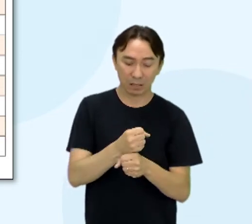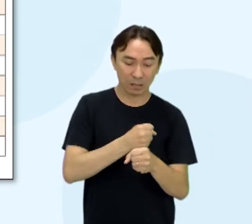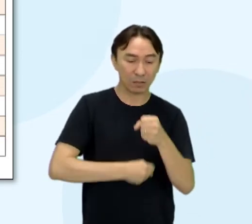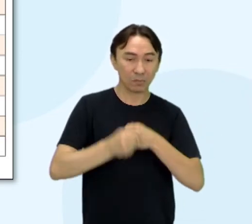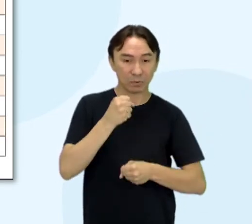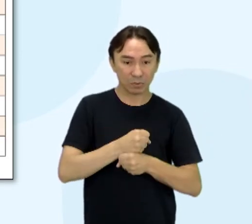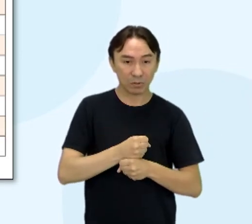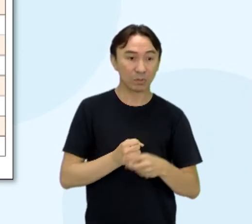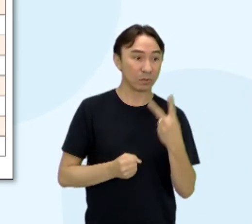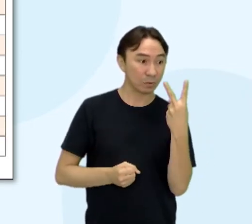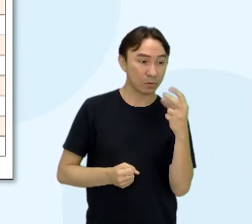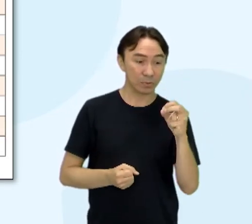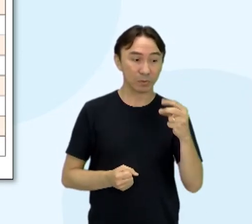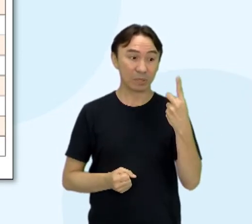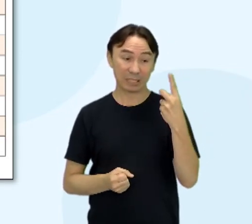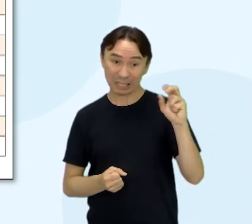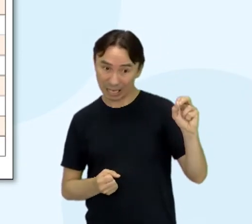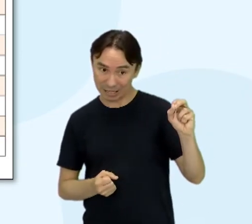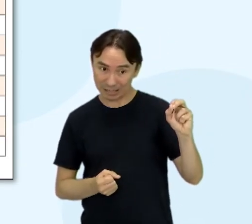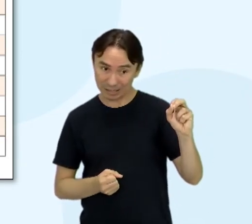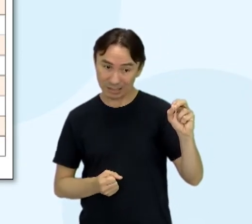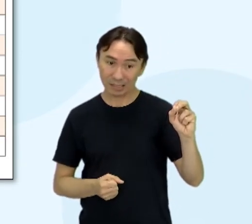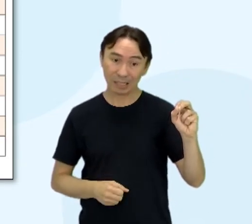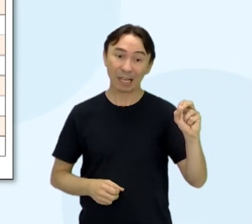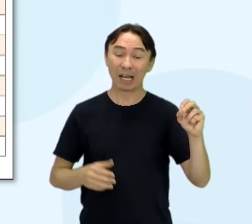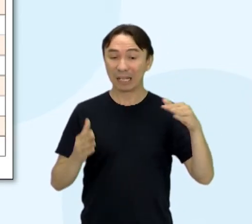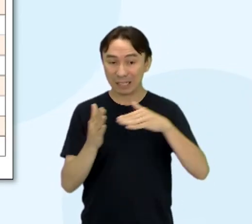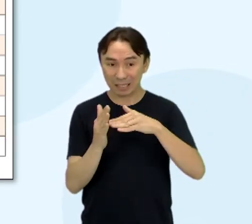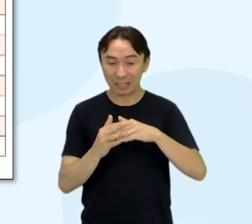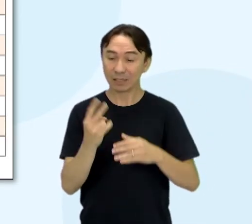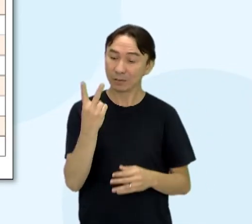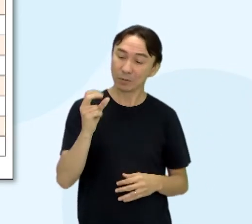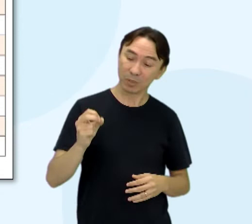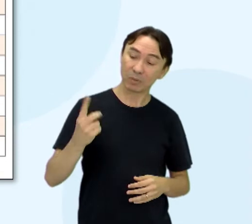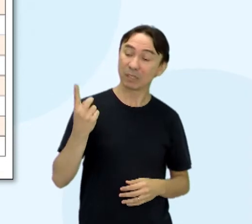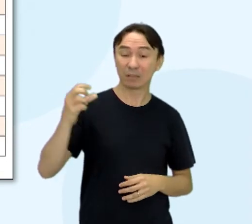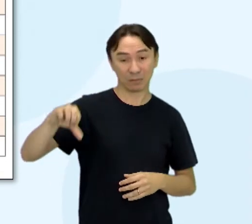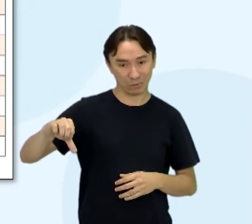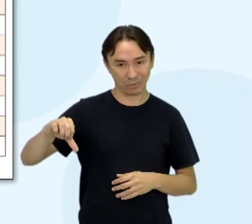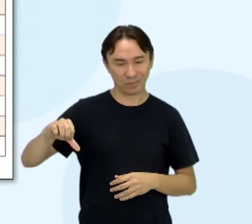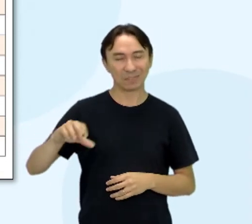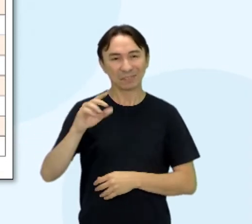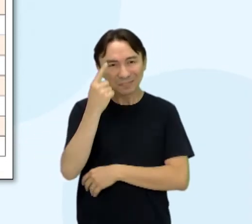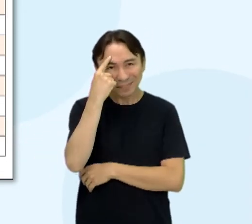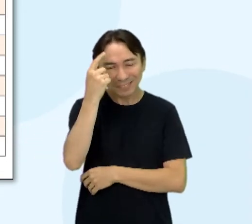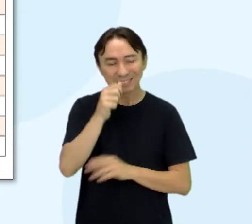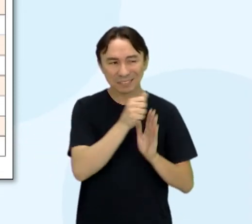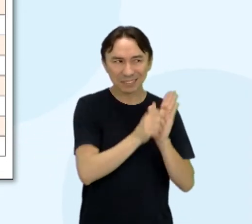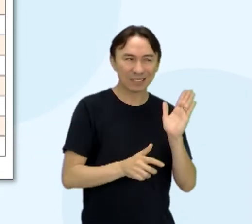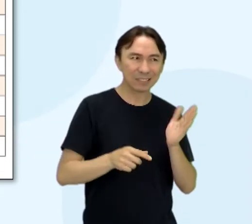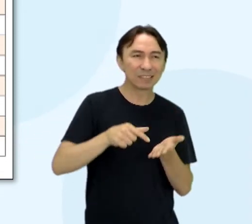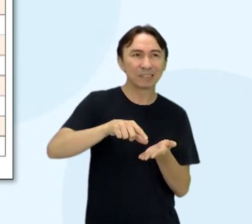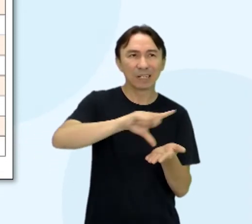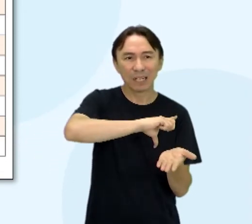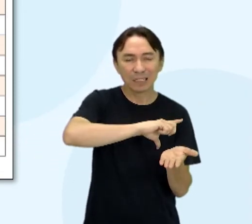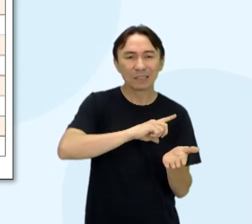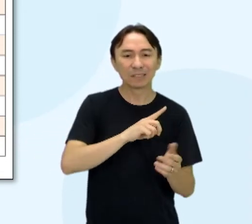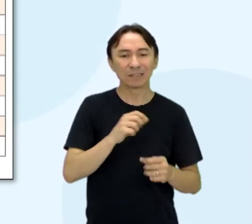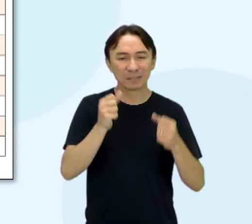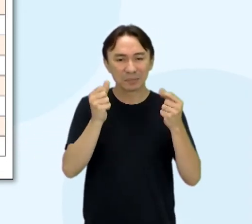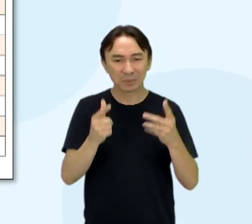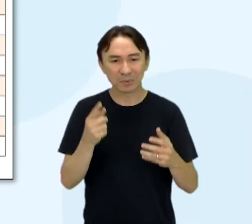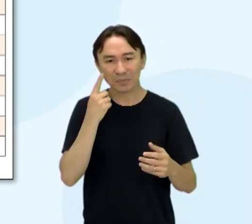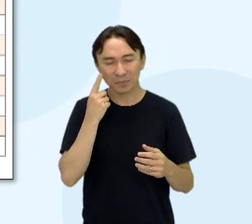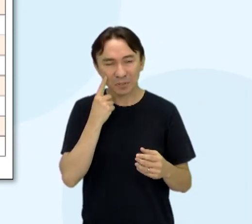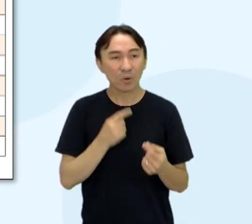professor, então aqui a gente já viajou um pouquinho mais, né? Se na atividade anterior a gente analisou a variação aí